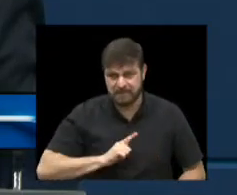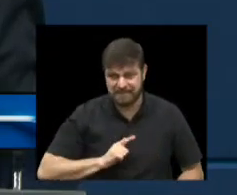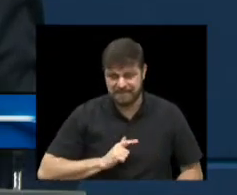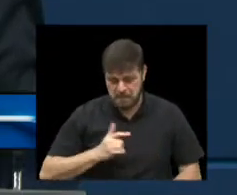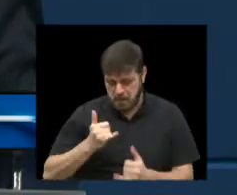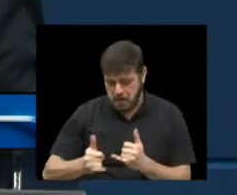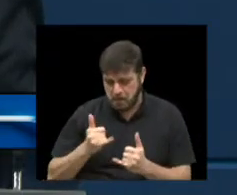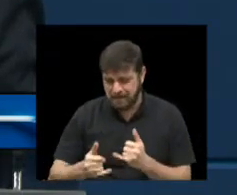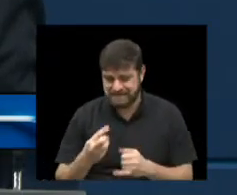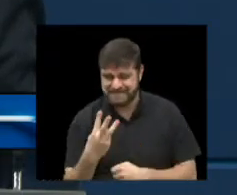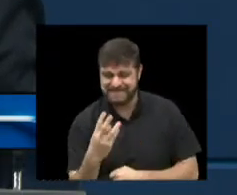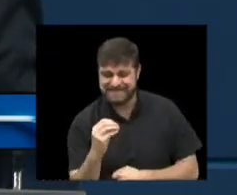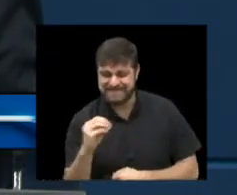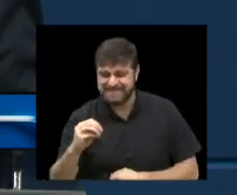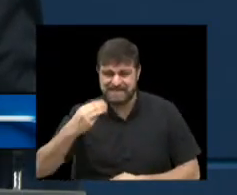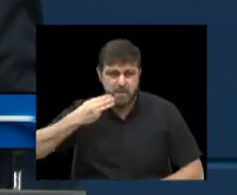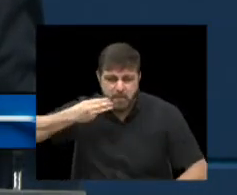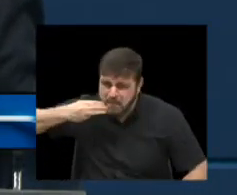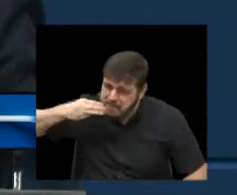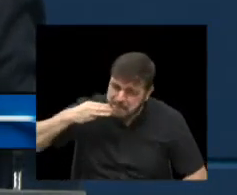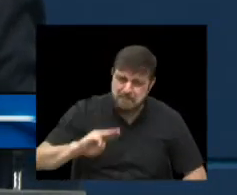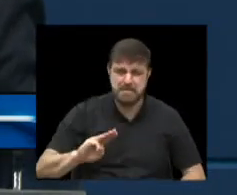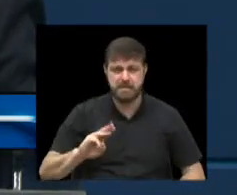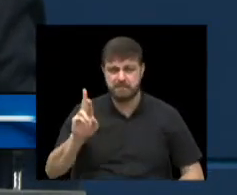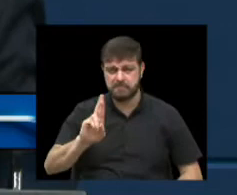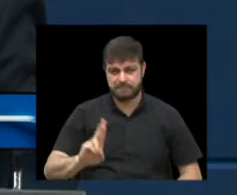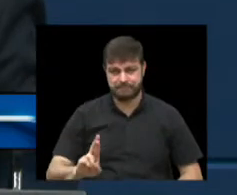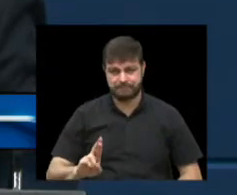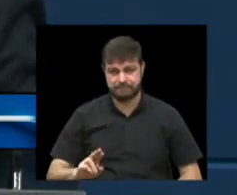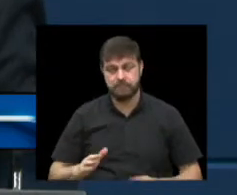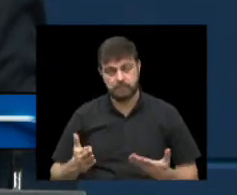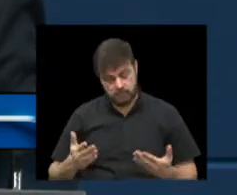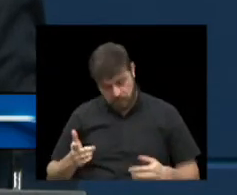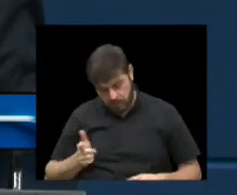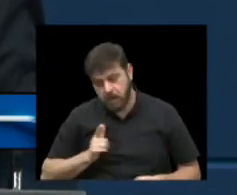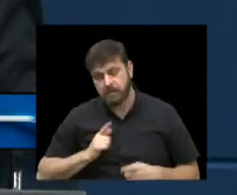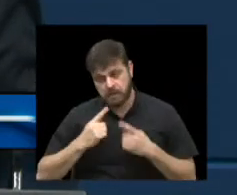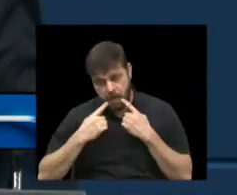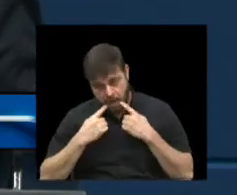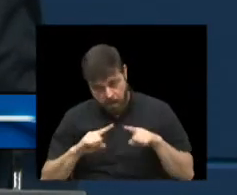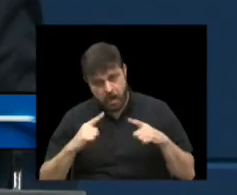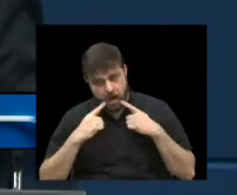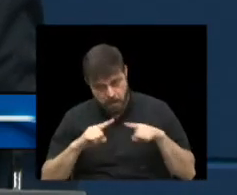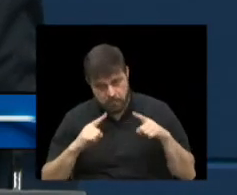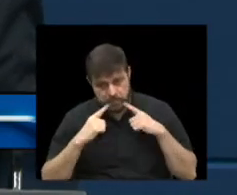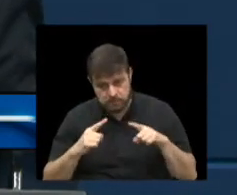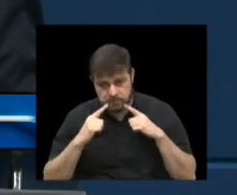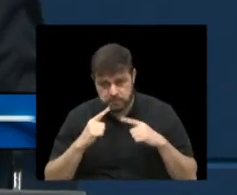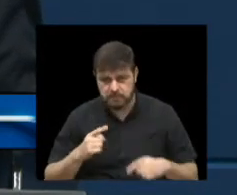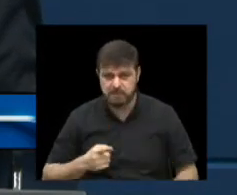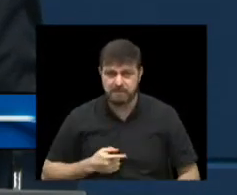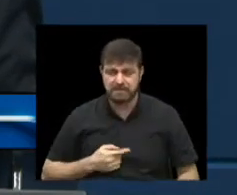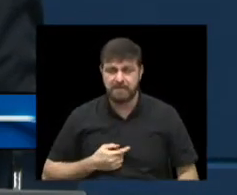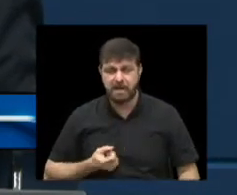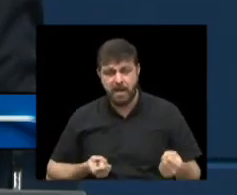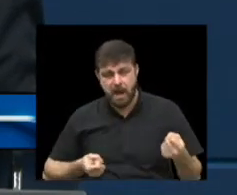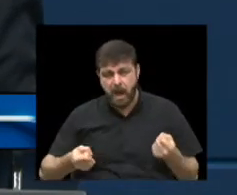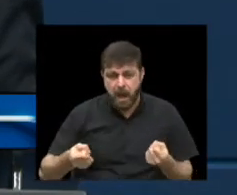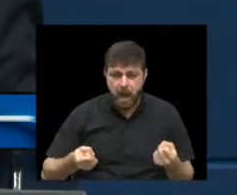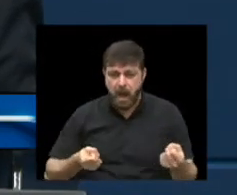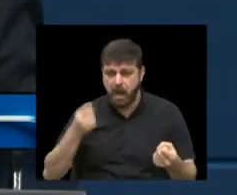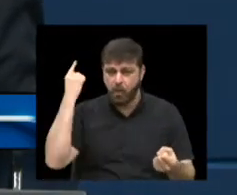reais. Mesmo assim, temos reclamações consideradas simples, como a falta de ambulância, falta